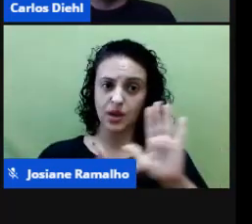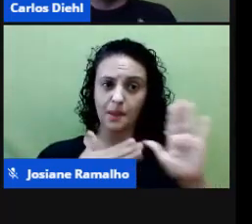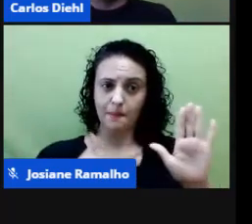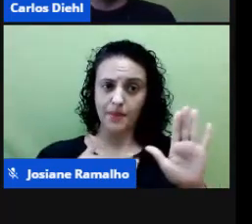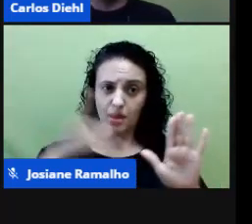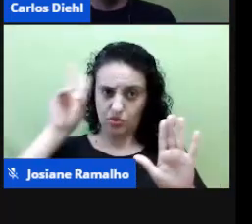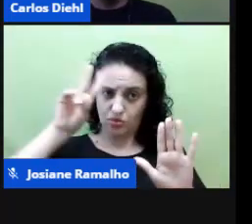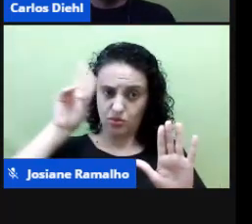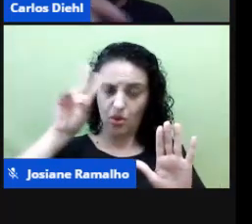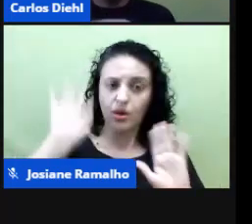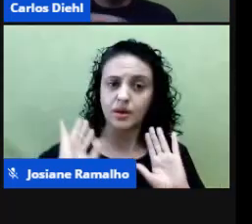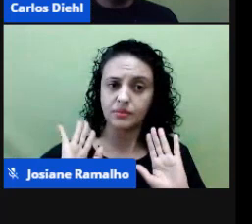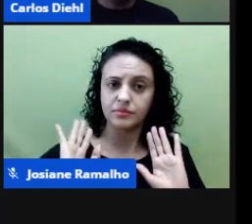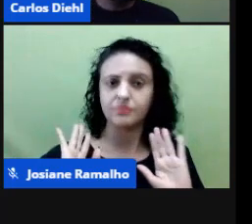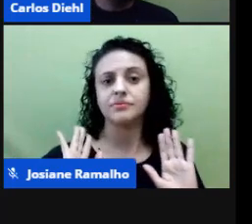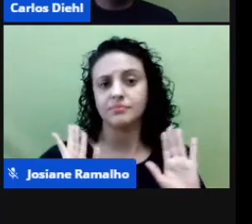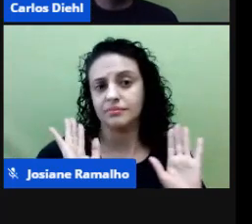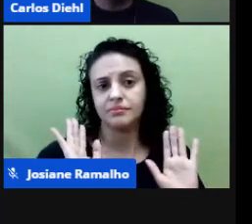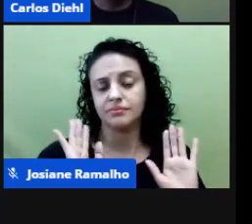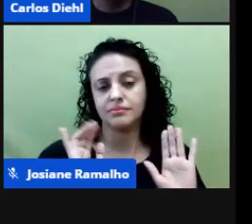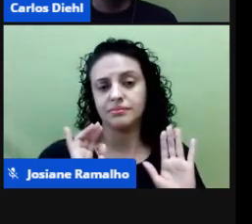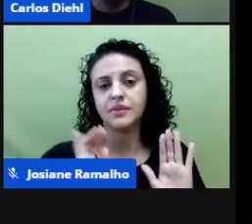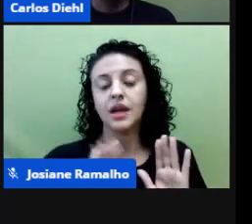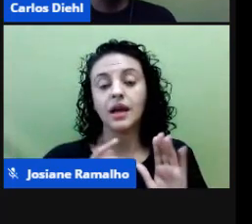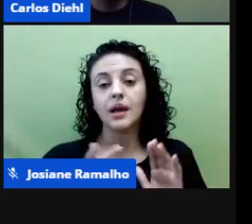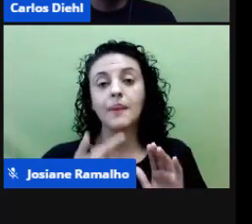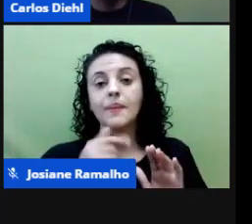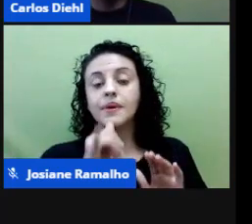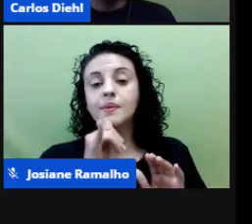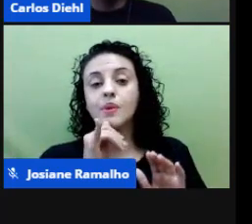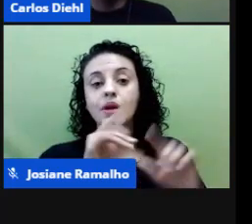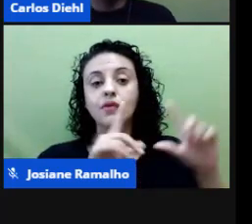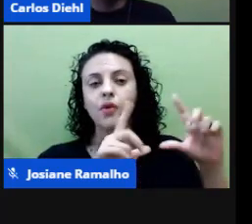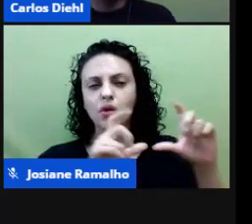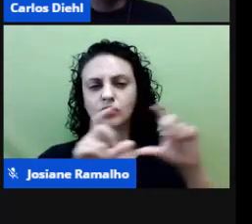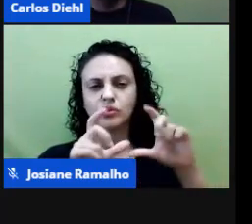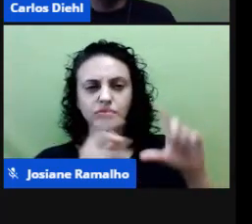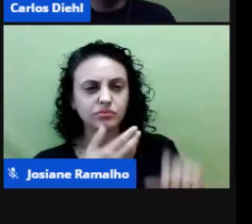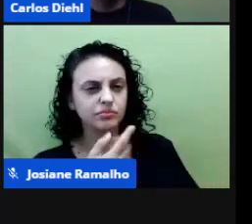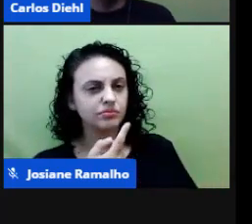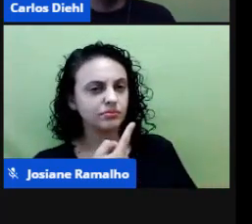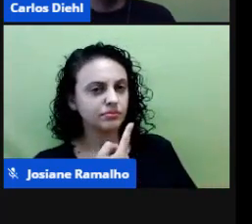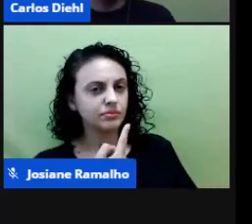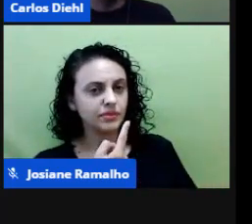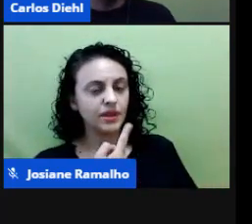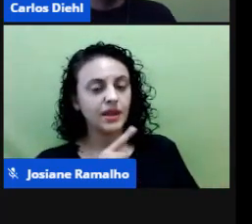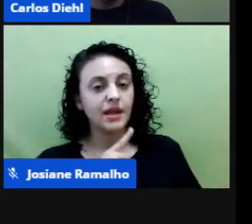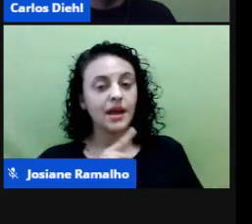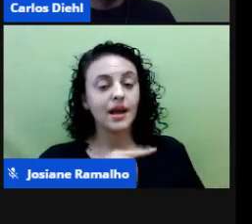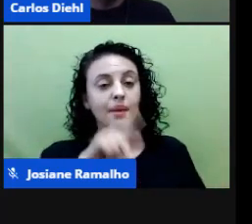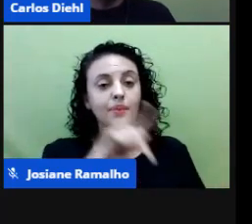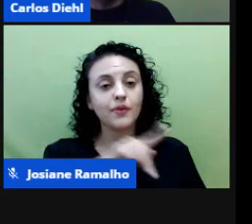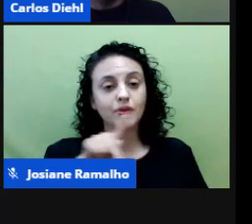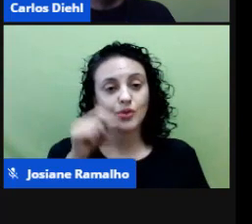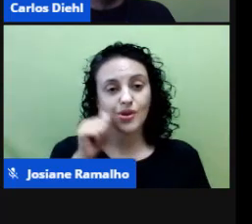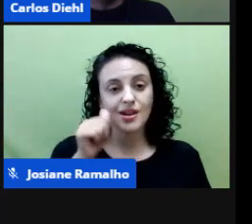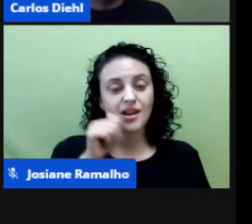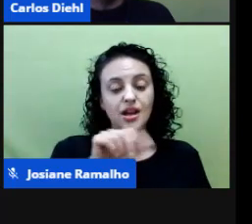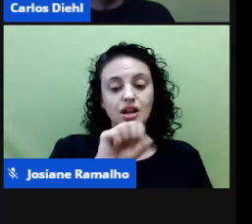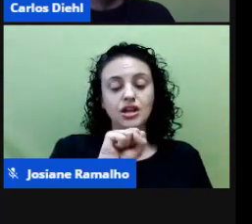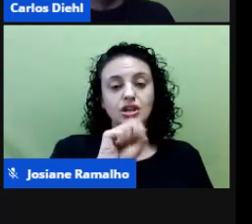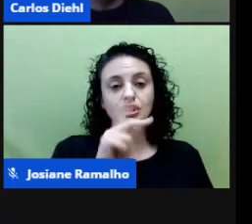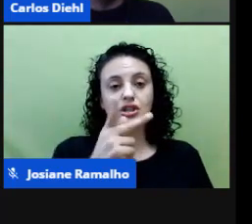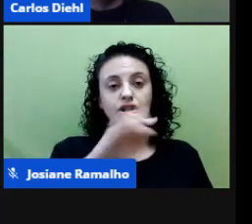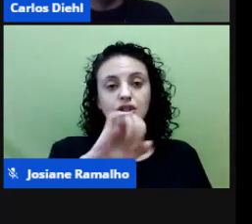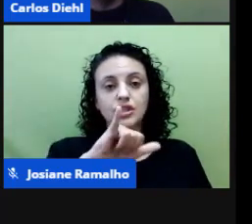contar, basta eu querer. Aqui nessas fotos a gente tem a Sheila, ela é uma professora de artes, que ela é a única pessoa